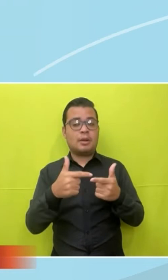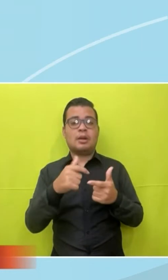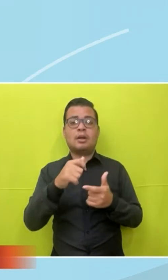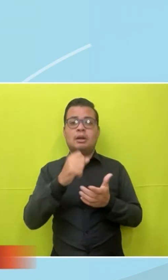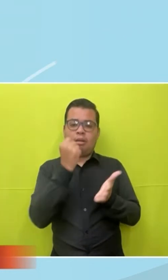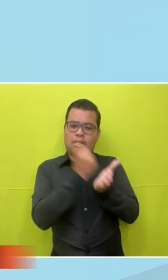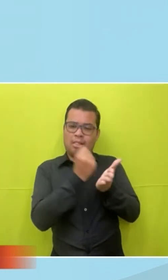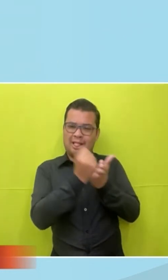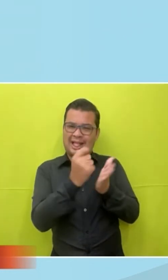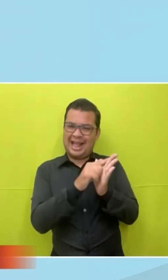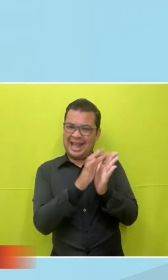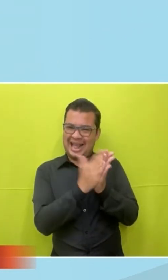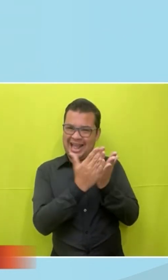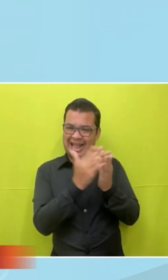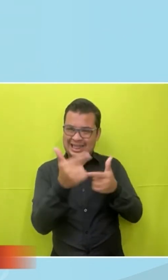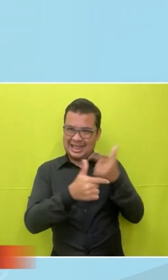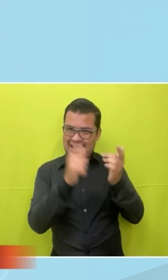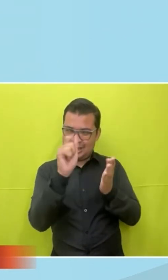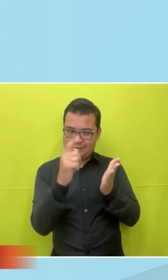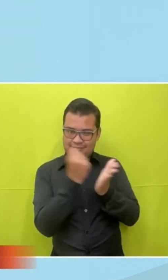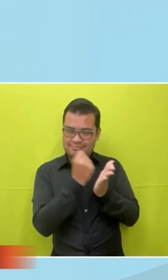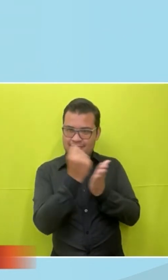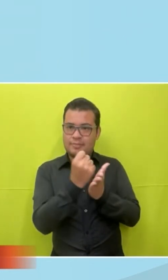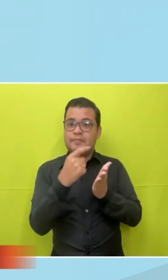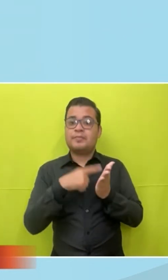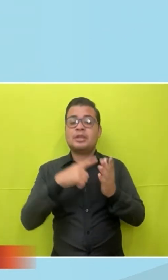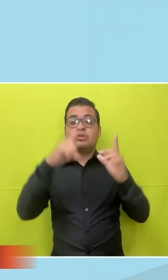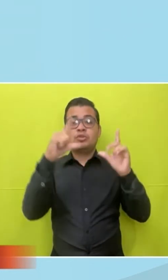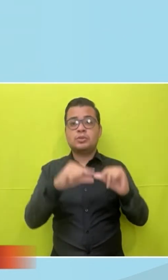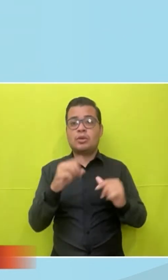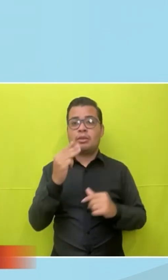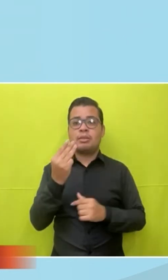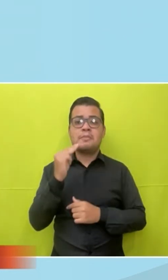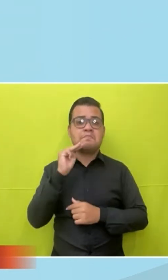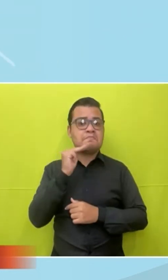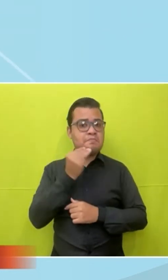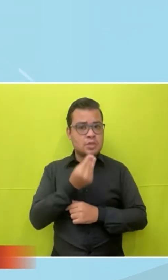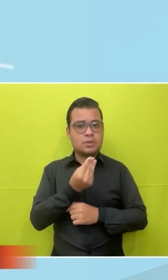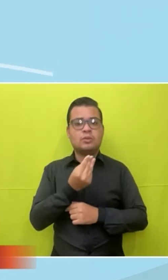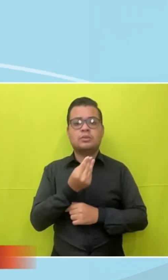em quase 3 milhões entre 2014,